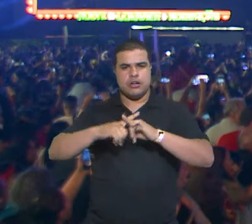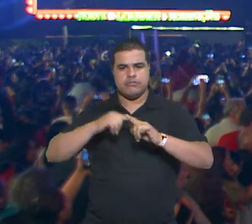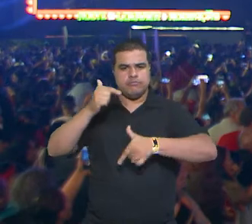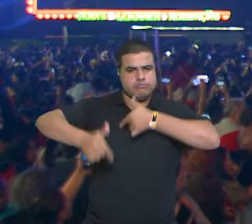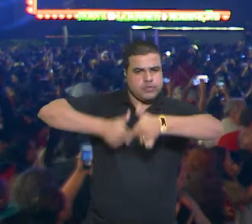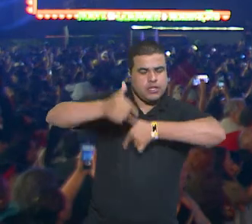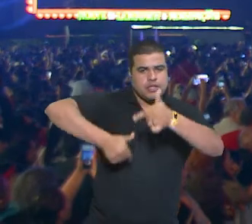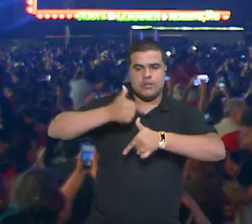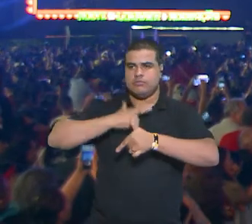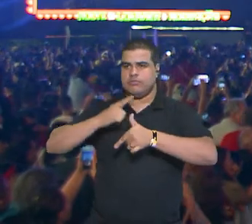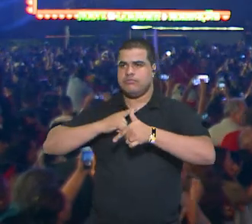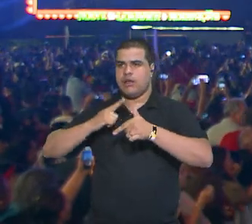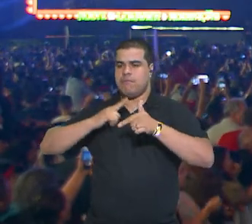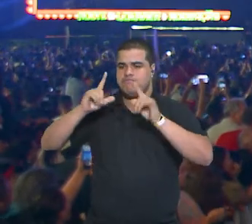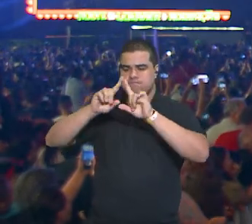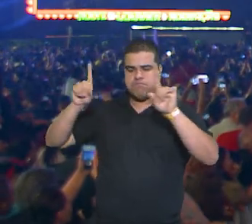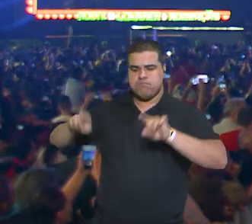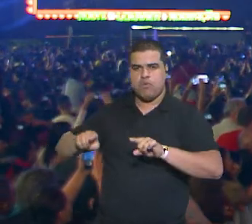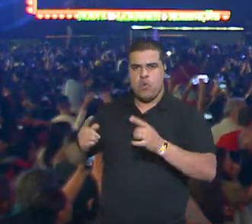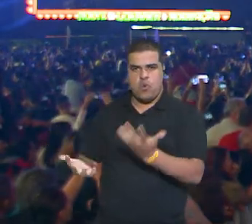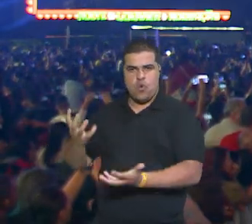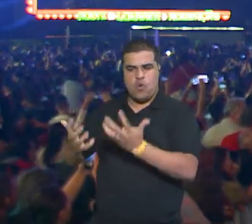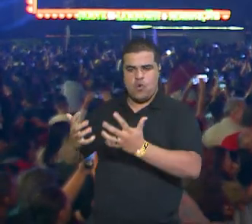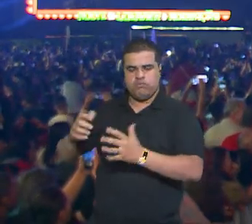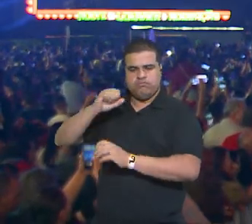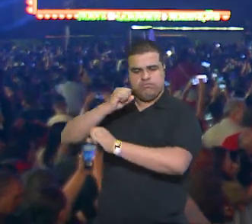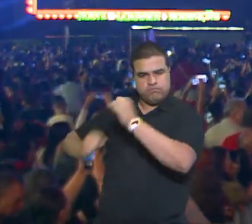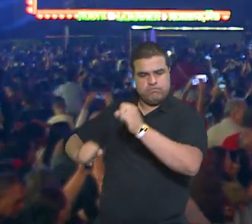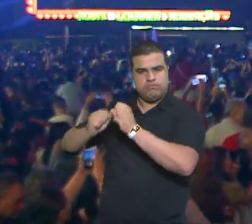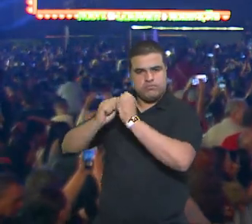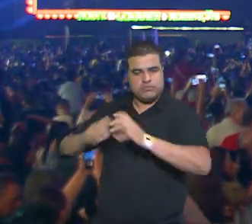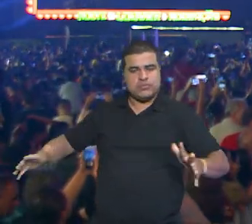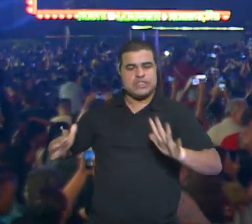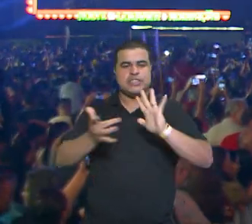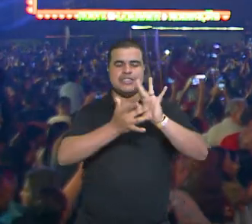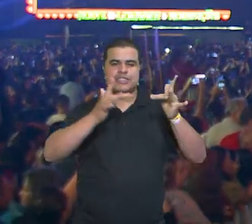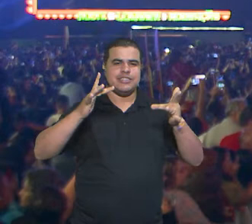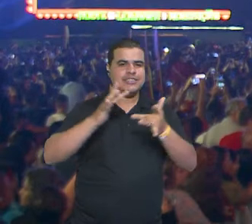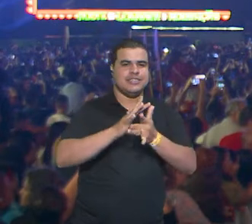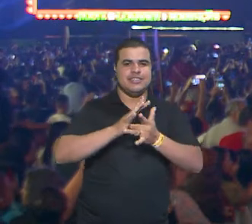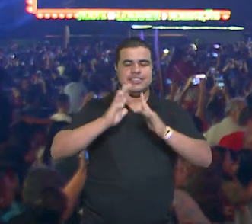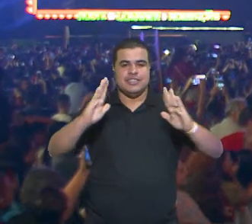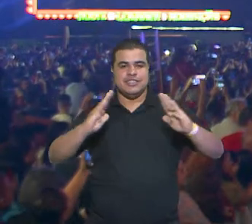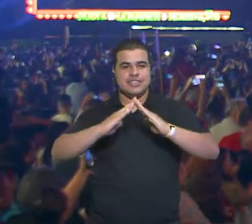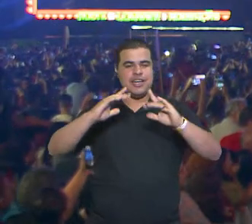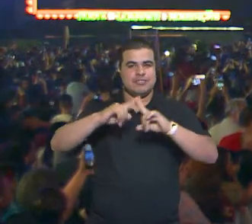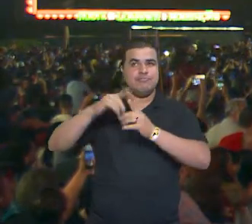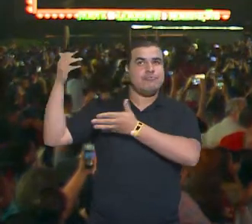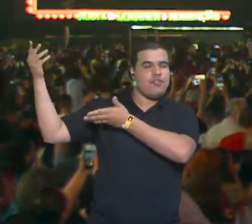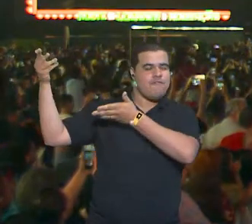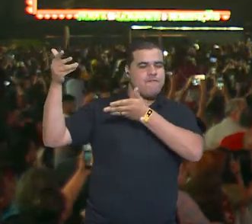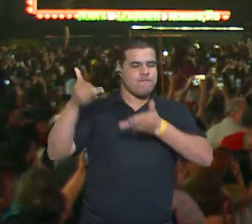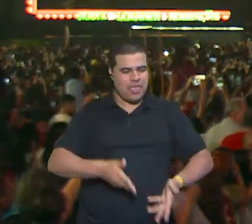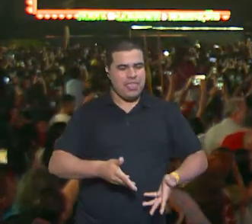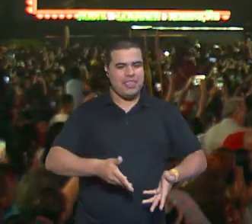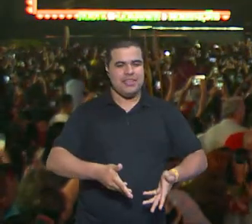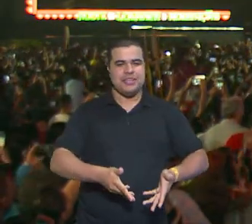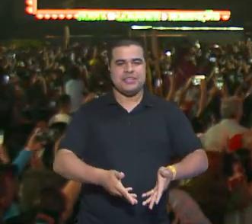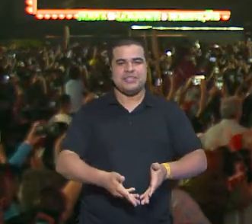as portas do inferno não prevalecerão em Cristo Jesus A Igreja Vem